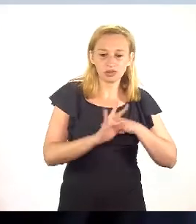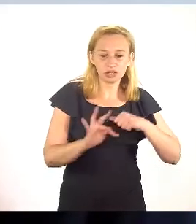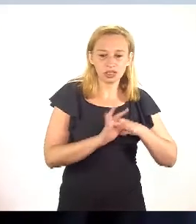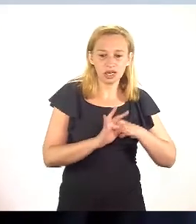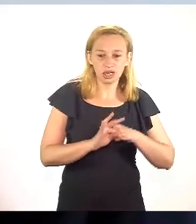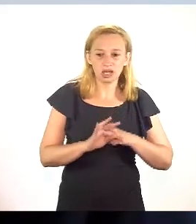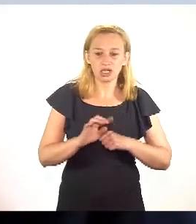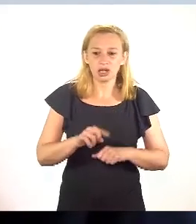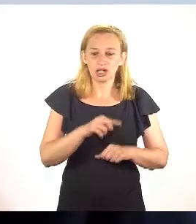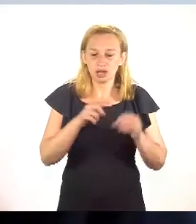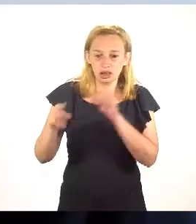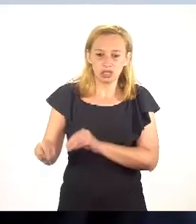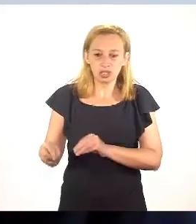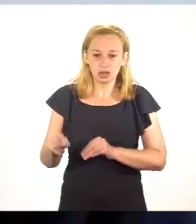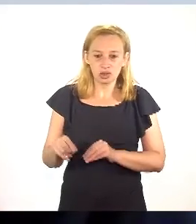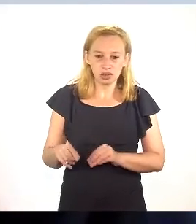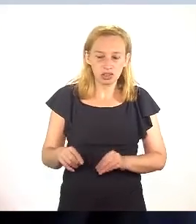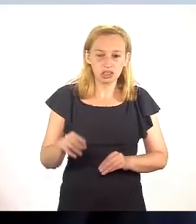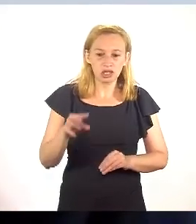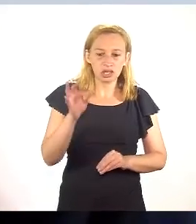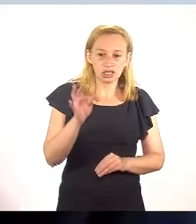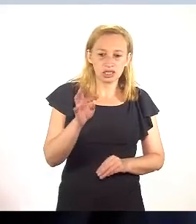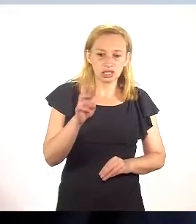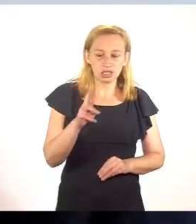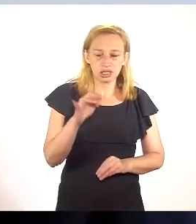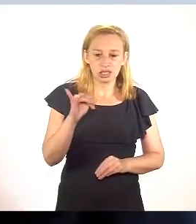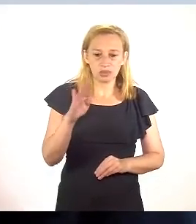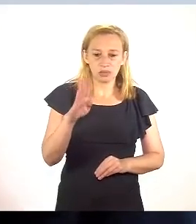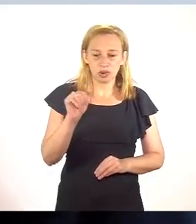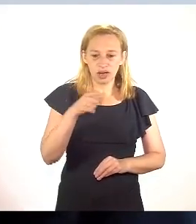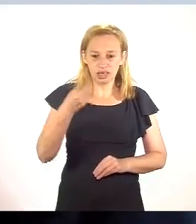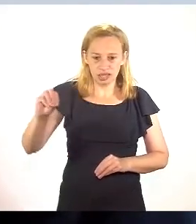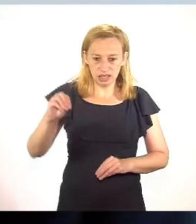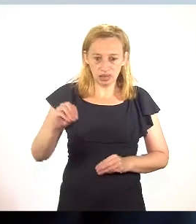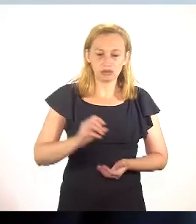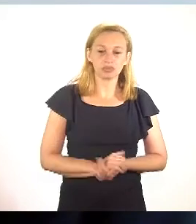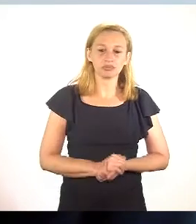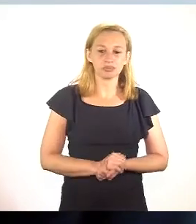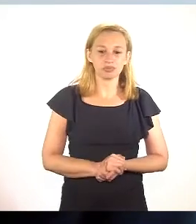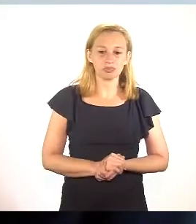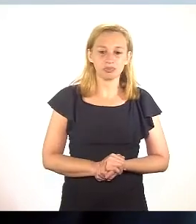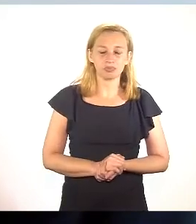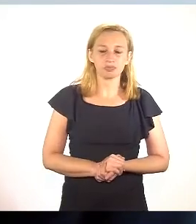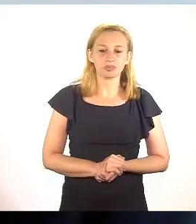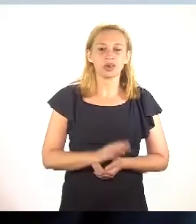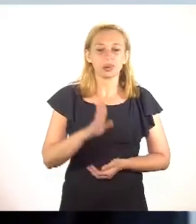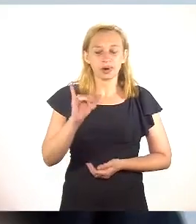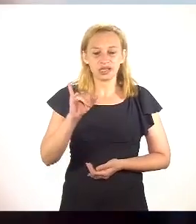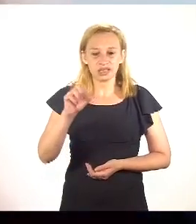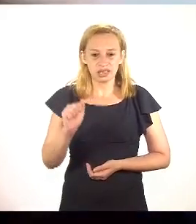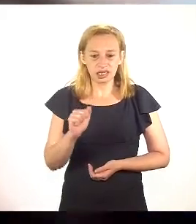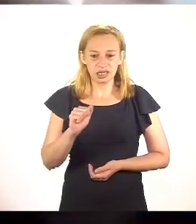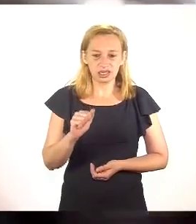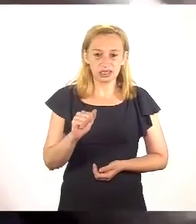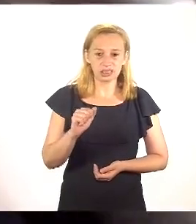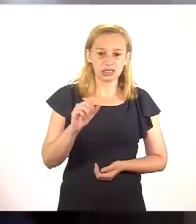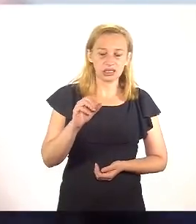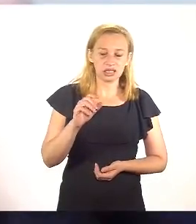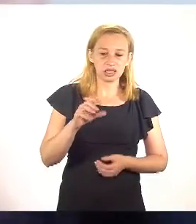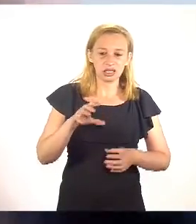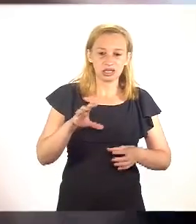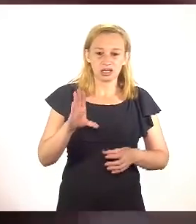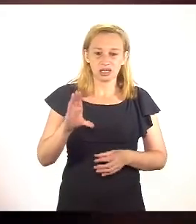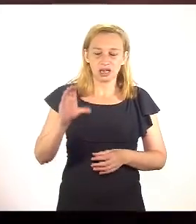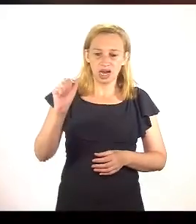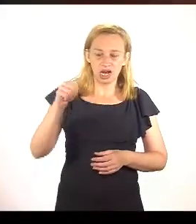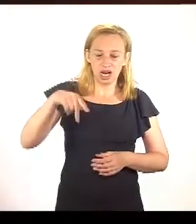eu passei a trabalhar como projetista de tubulações. E aí trabalhava embarcado nas plataformas de bacia de Campos, desenhando